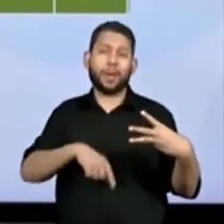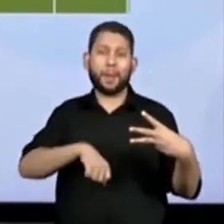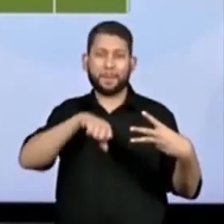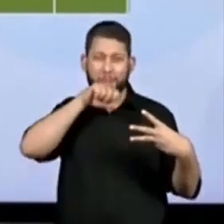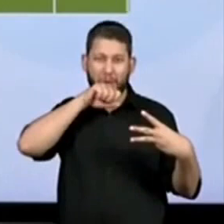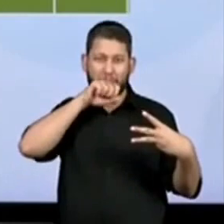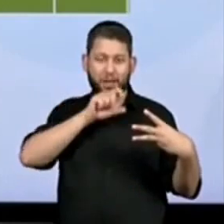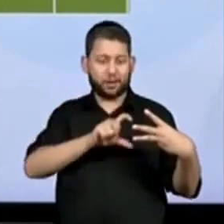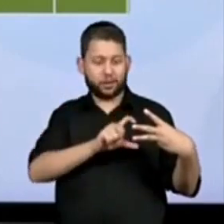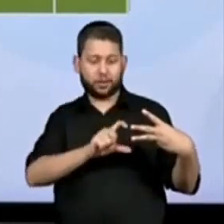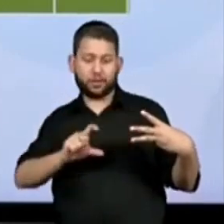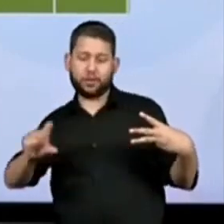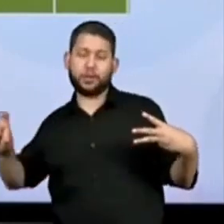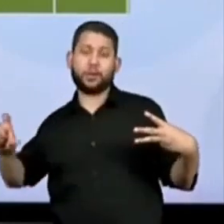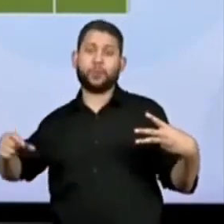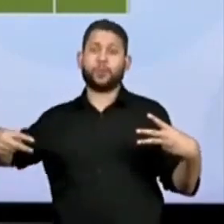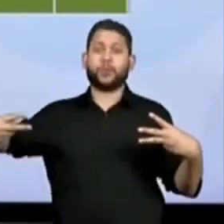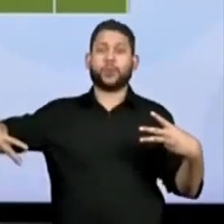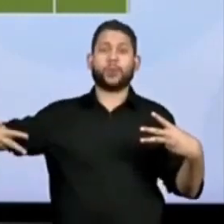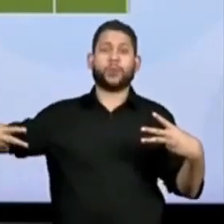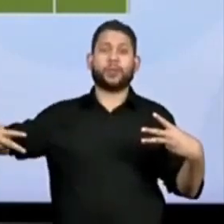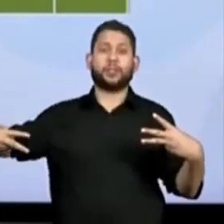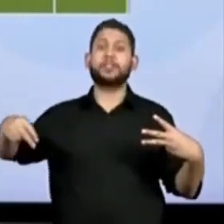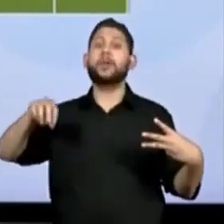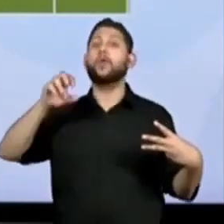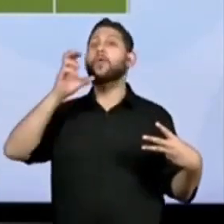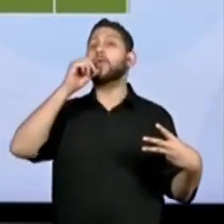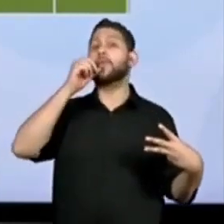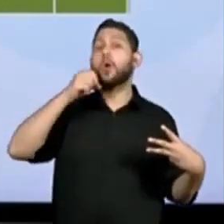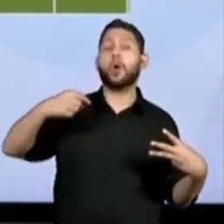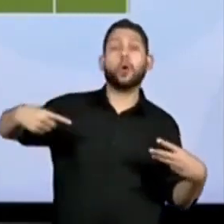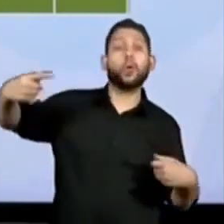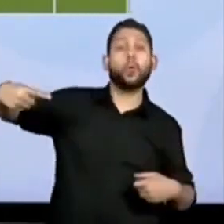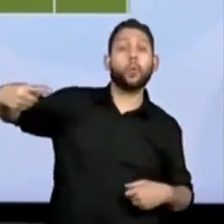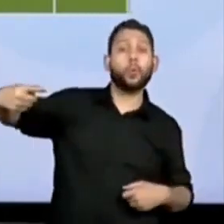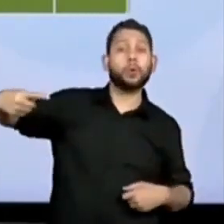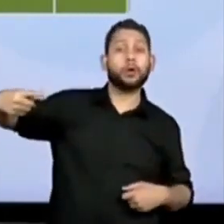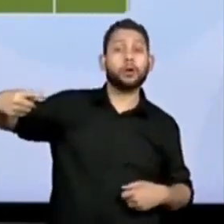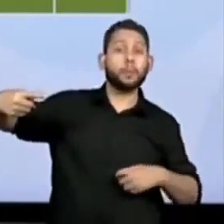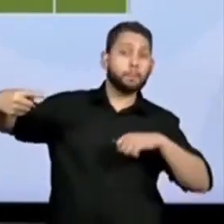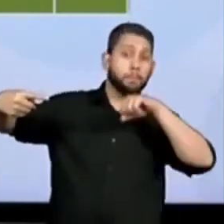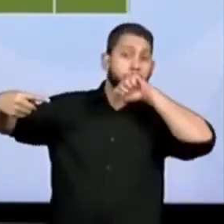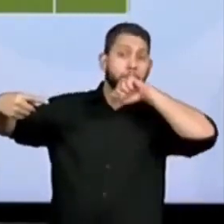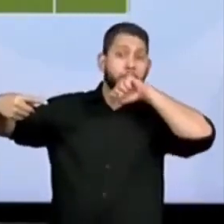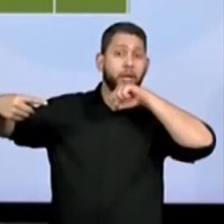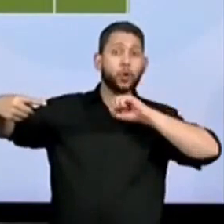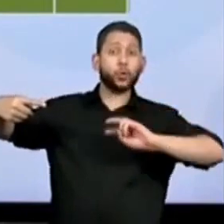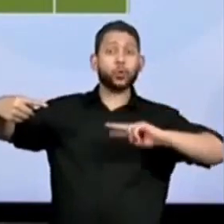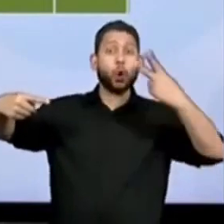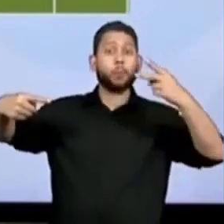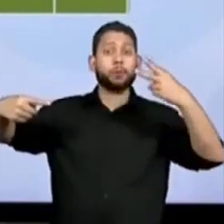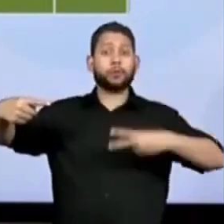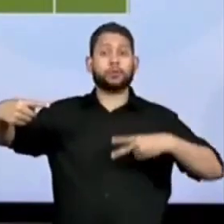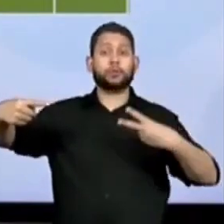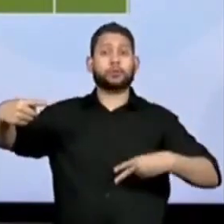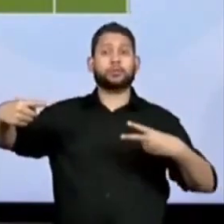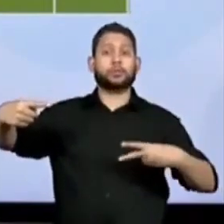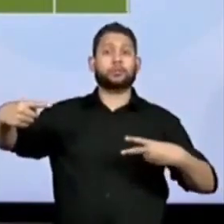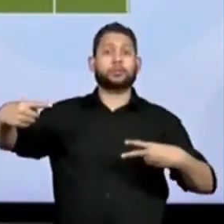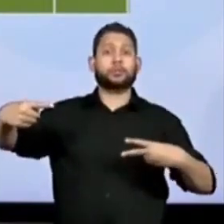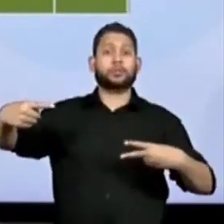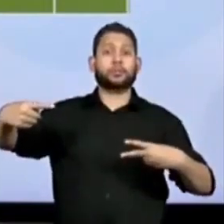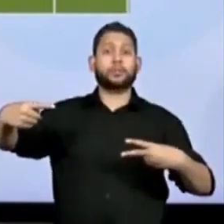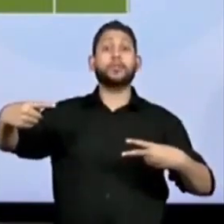com essa aqui ó aqui até por enquanto a vó tá com 11 Oi e a mãe